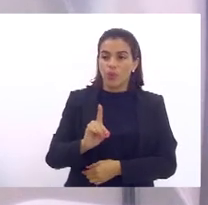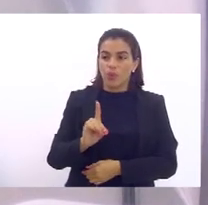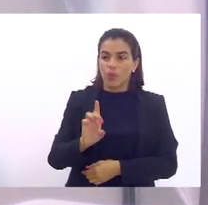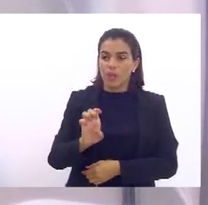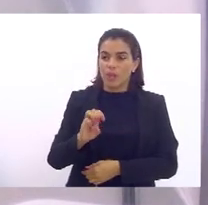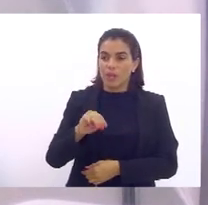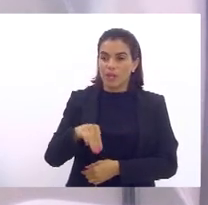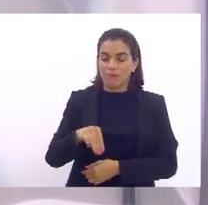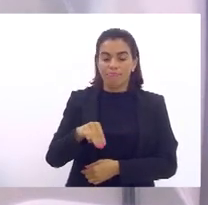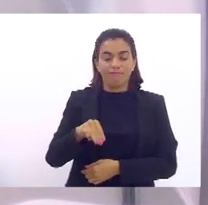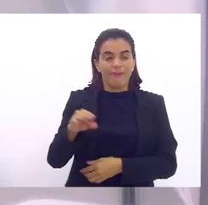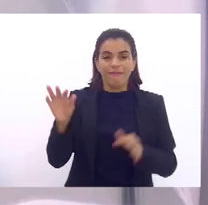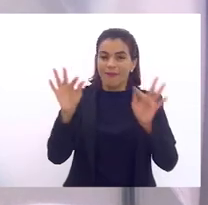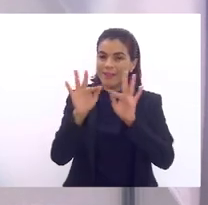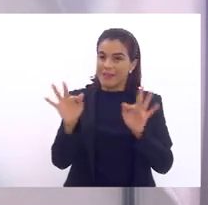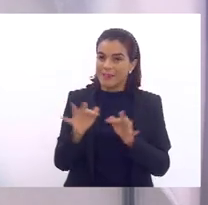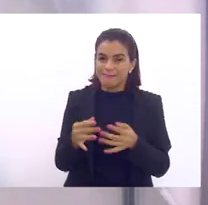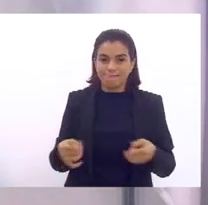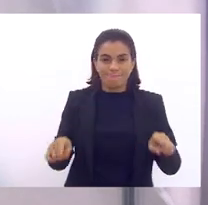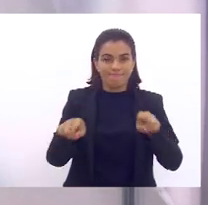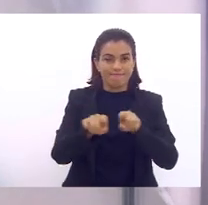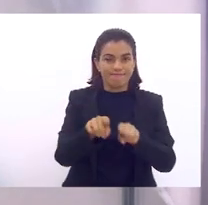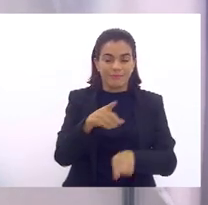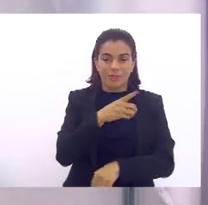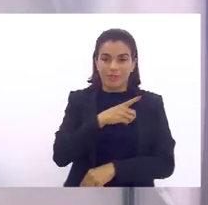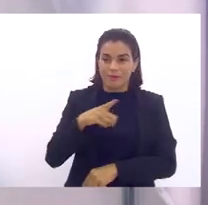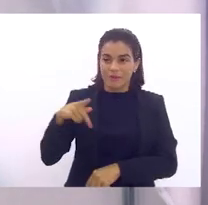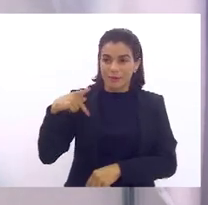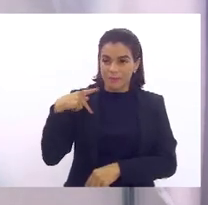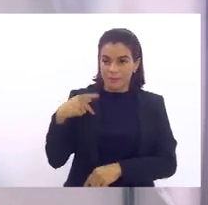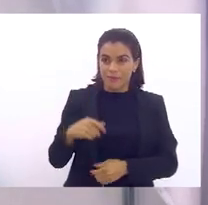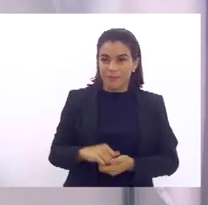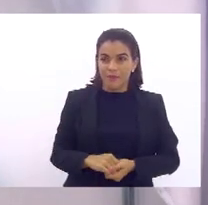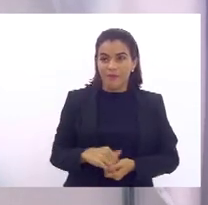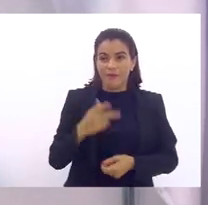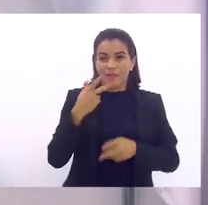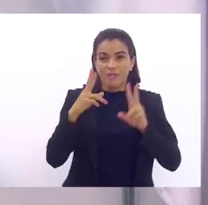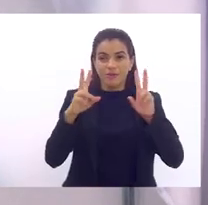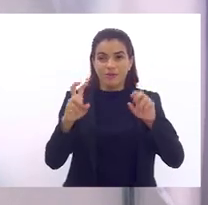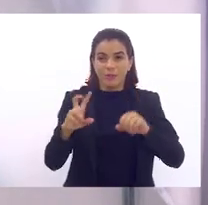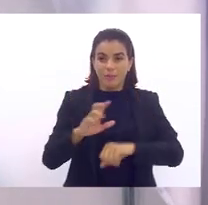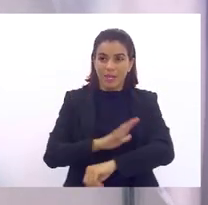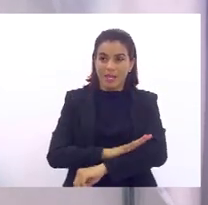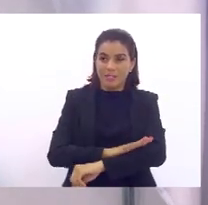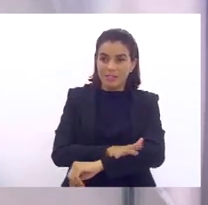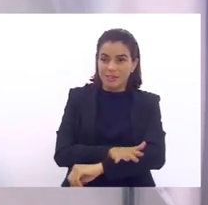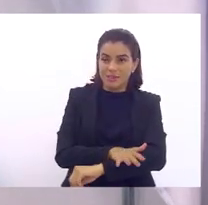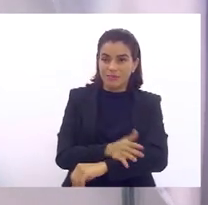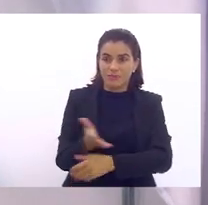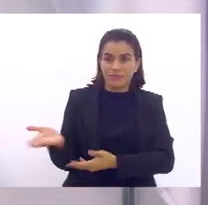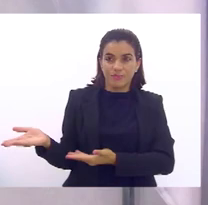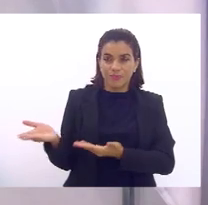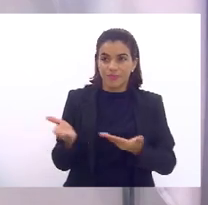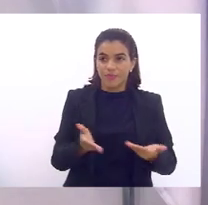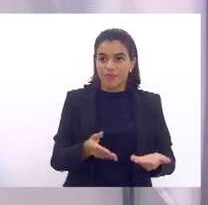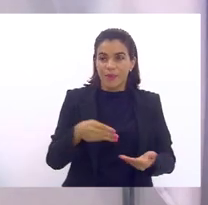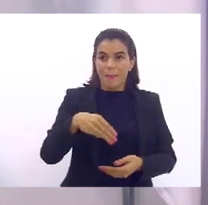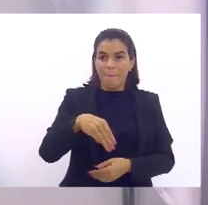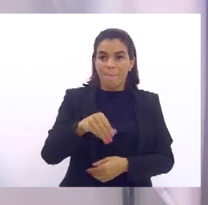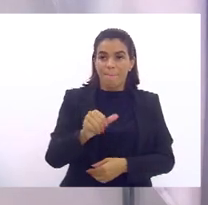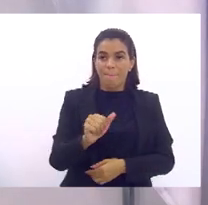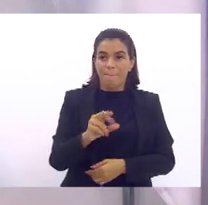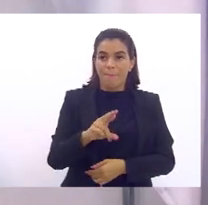essa perceria com a defensoria pública e falando de racismo né vou convidar agora a senora Marlene